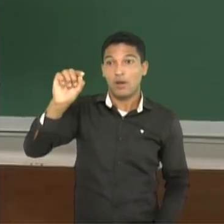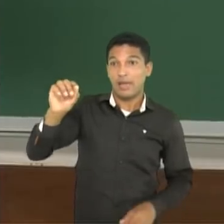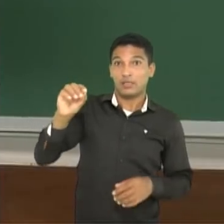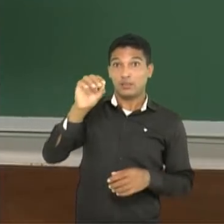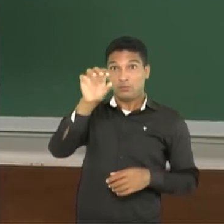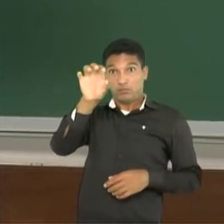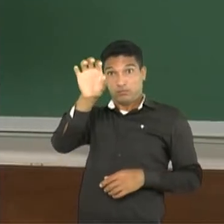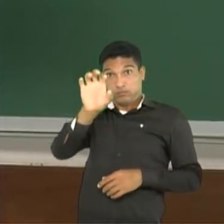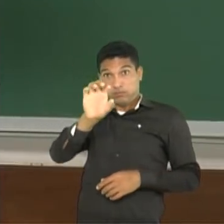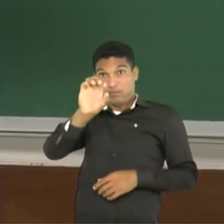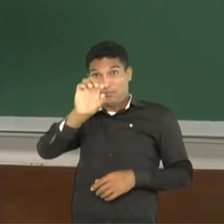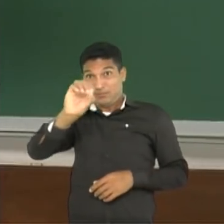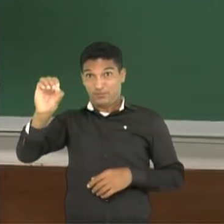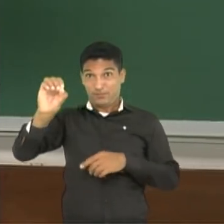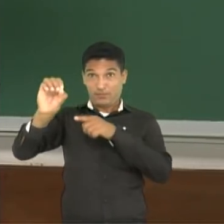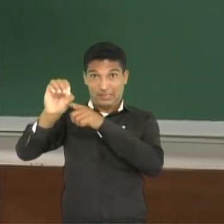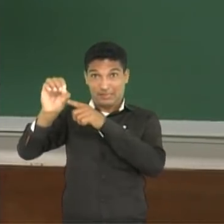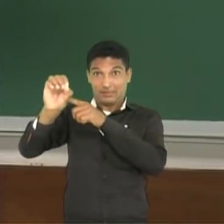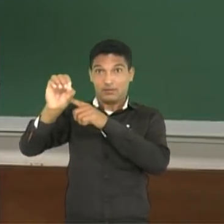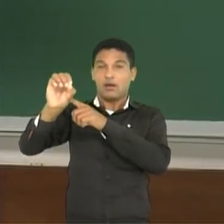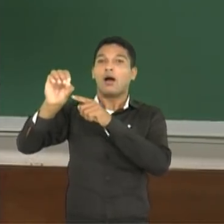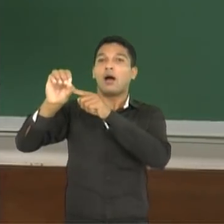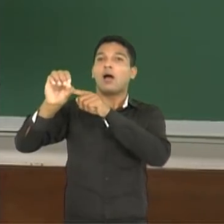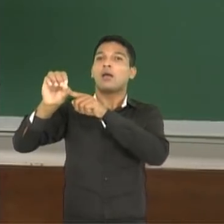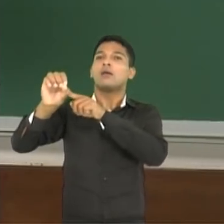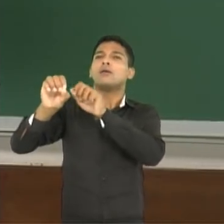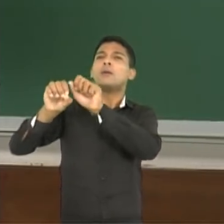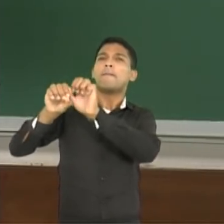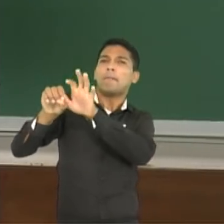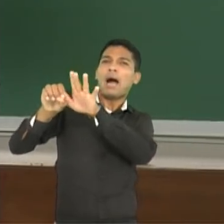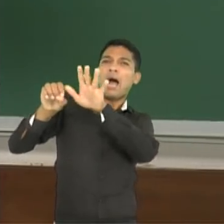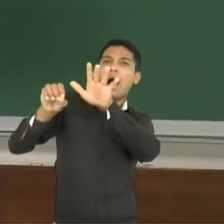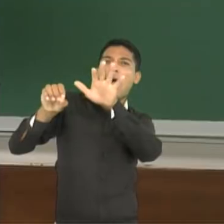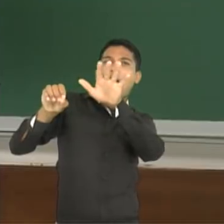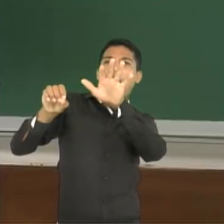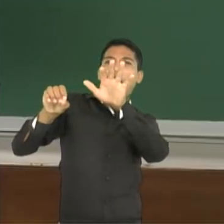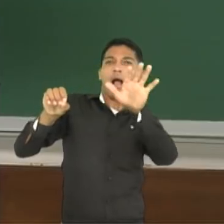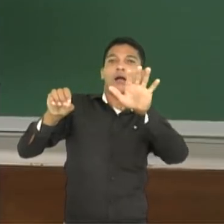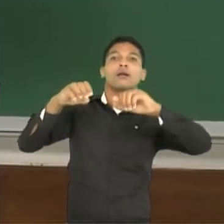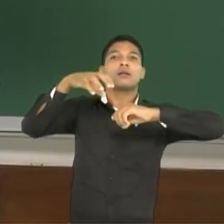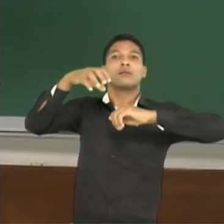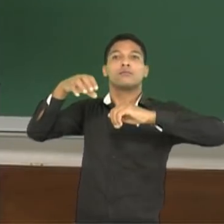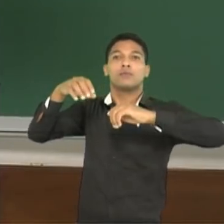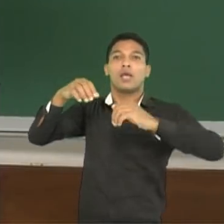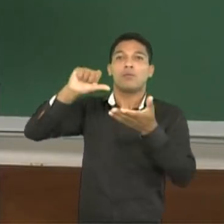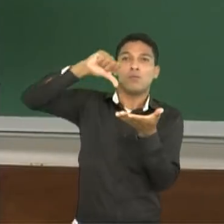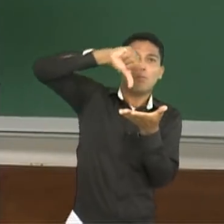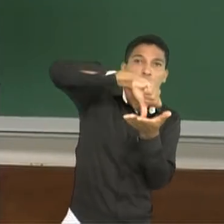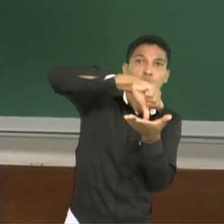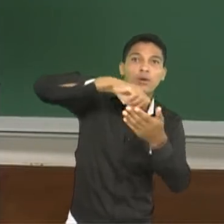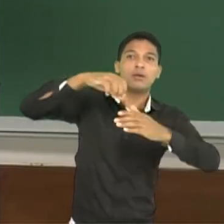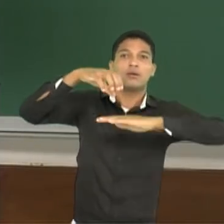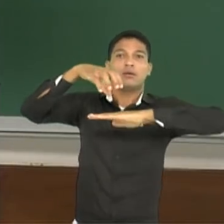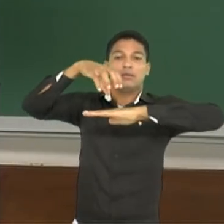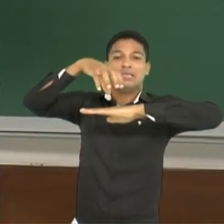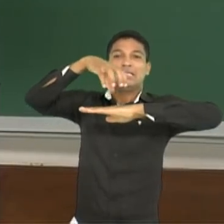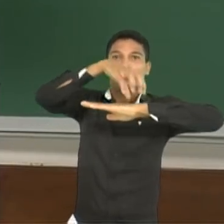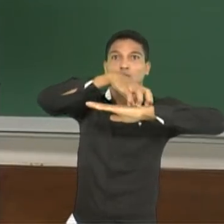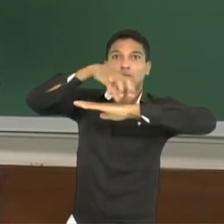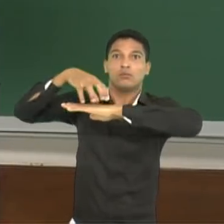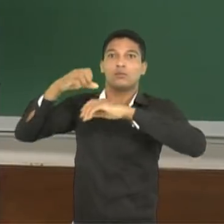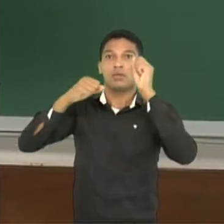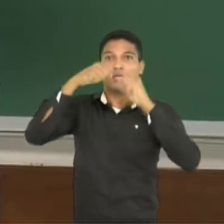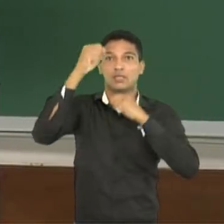também. A estrutura favorável da região, que nós vimos lá, de portos, de proximidade com países vizinhos, então